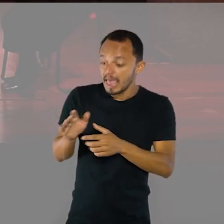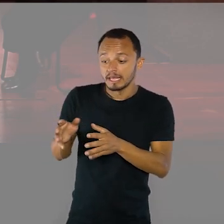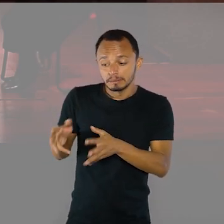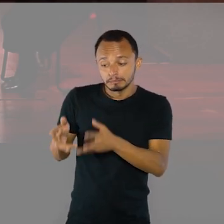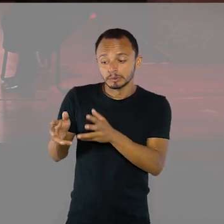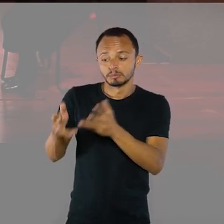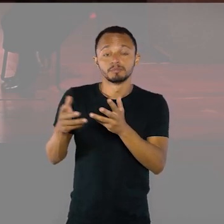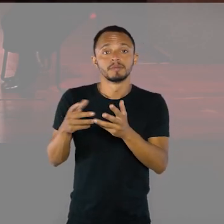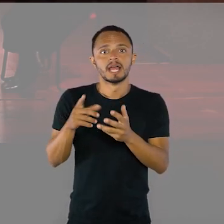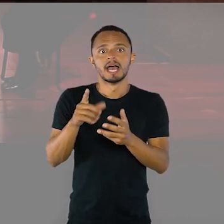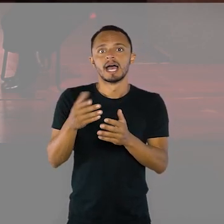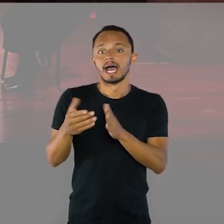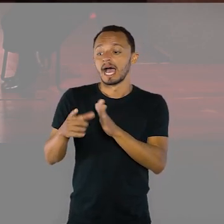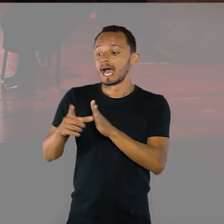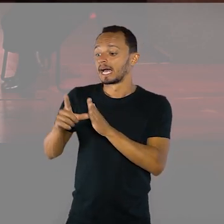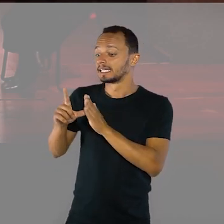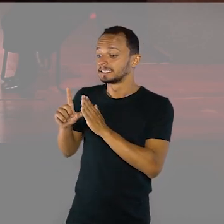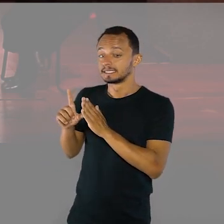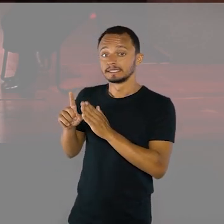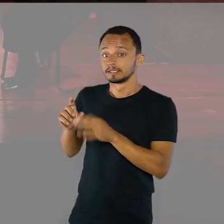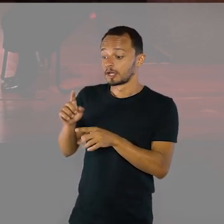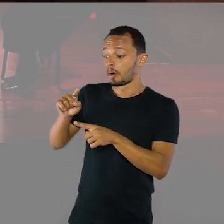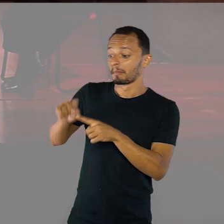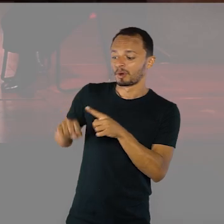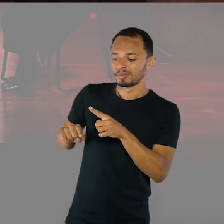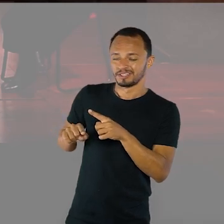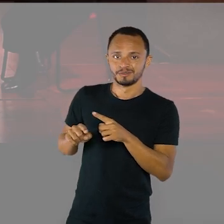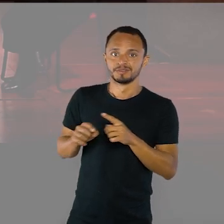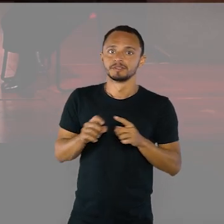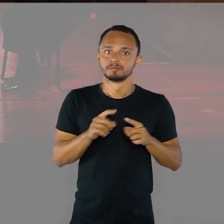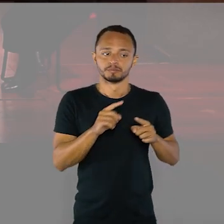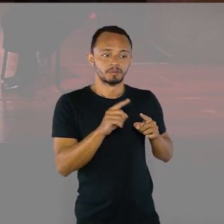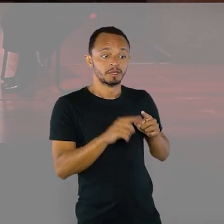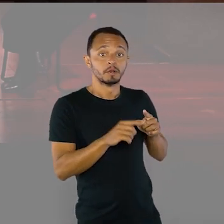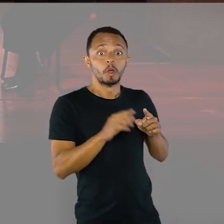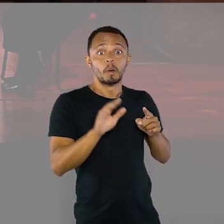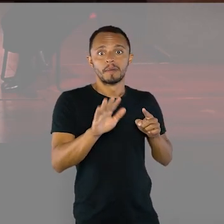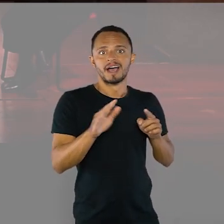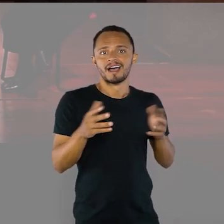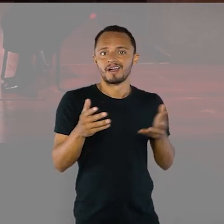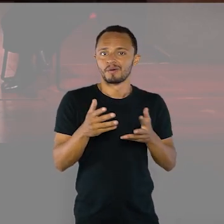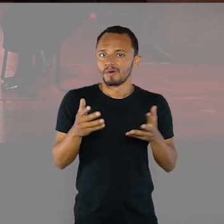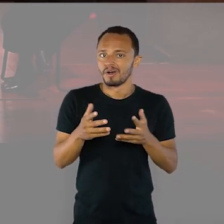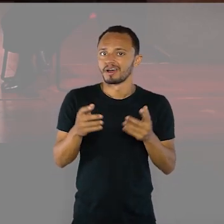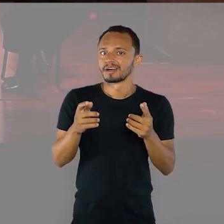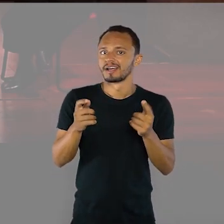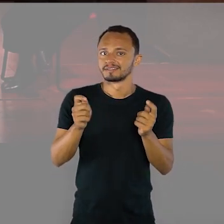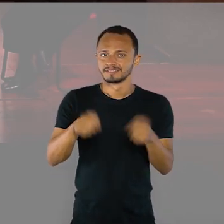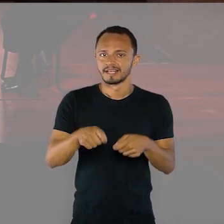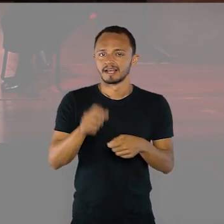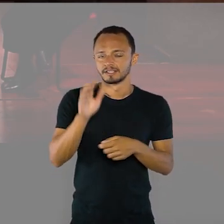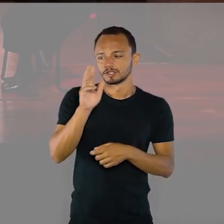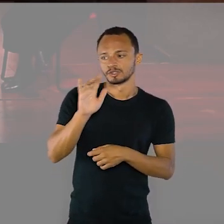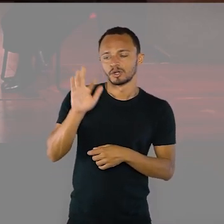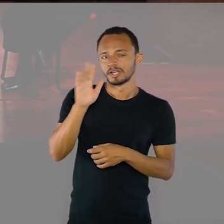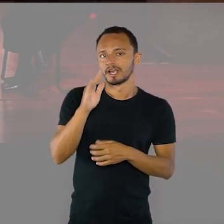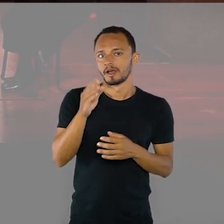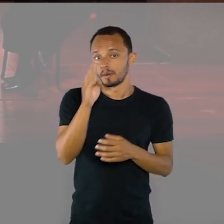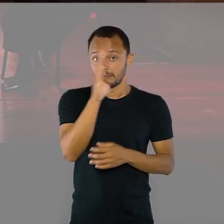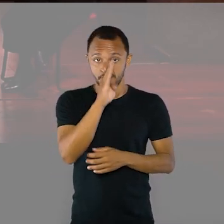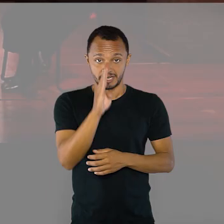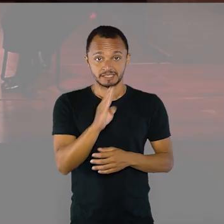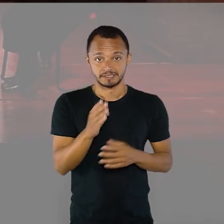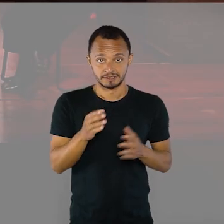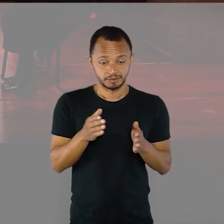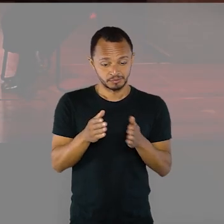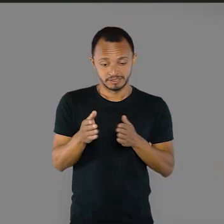Então, se a gente tem essas dificuldades, e eu me solidarizo com você, acho que a gente também pode sonhar aí com um Brasil mais inclusivo, talvez,